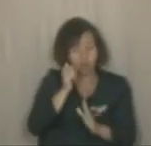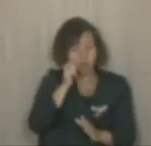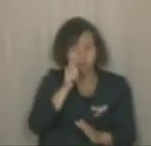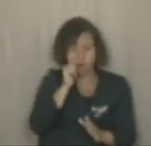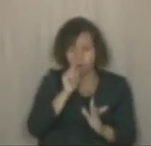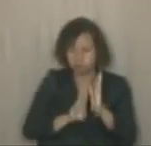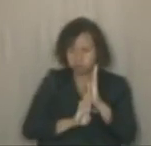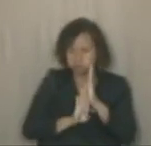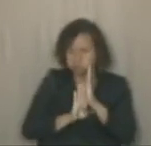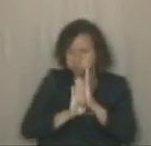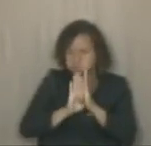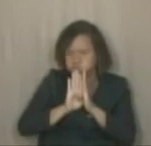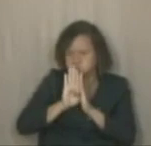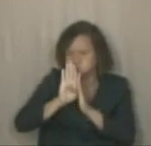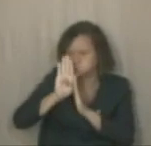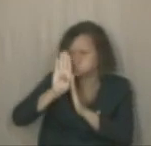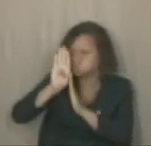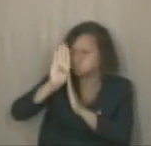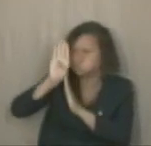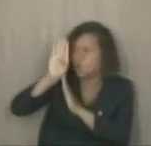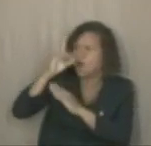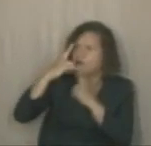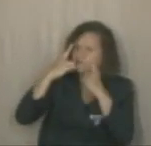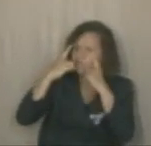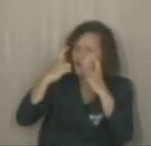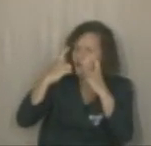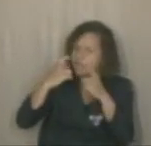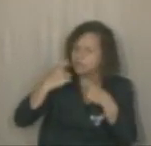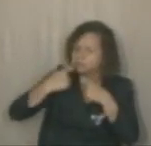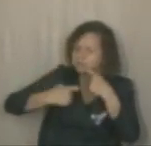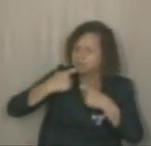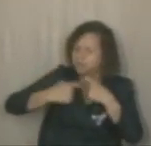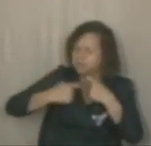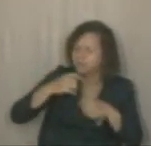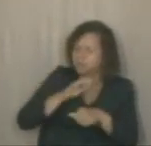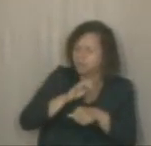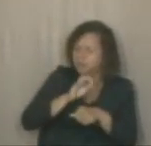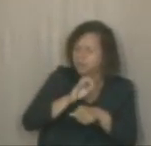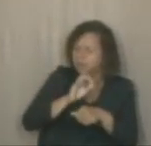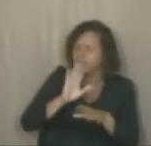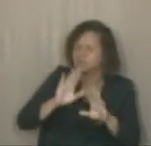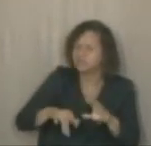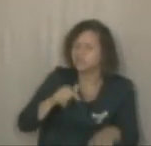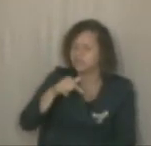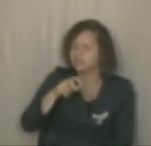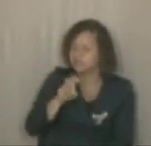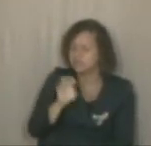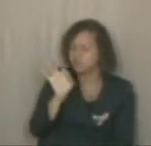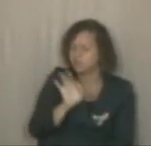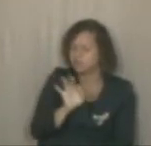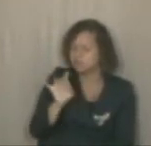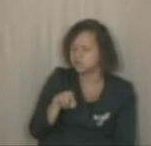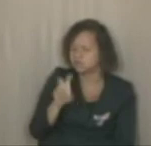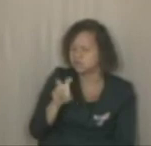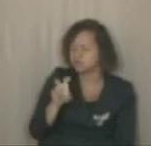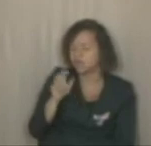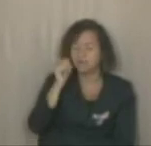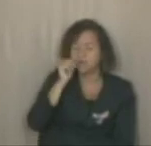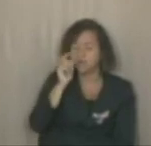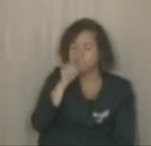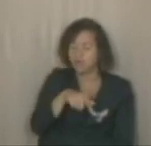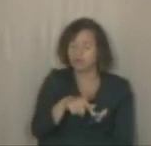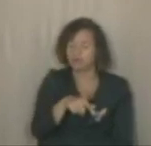Os dados mostram que a violência sexual cresceu de 4,2% e que 75,5% das